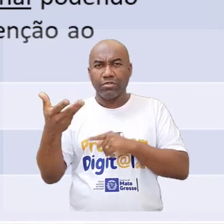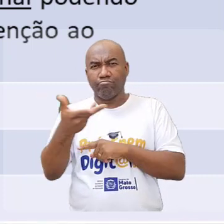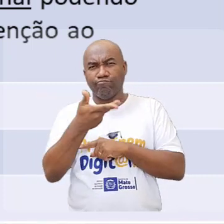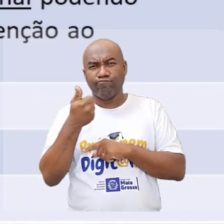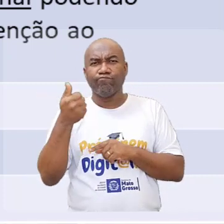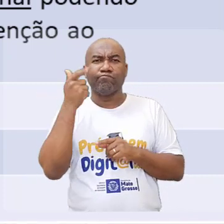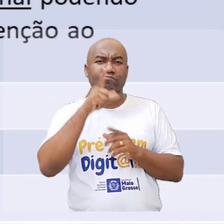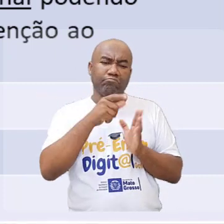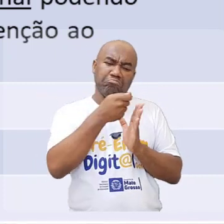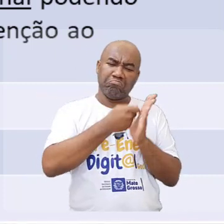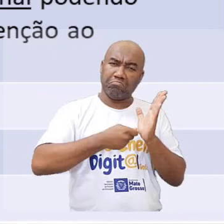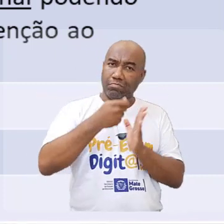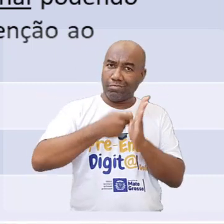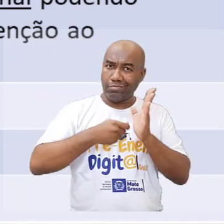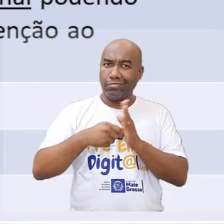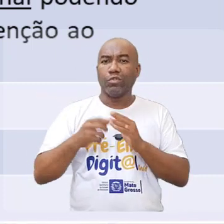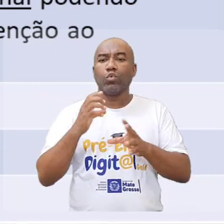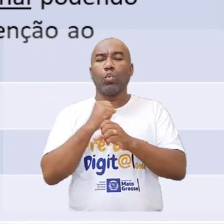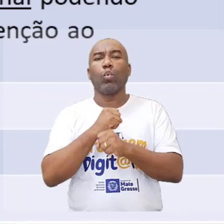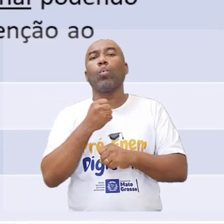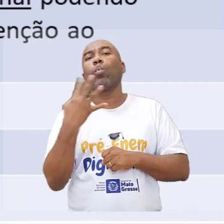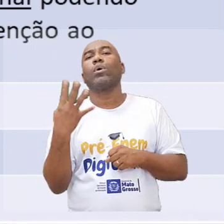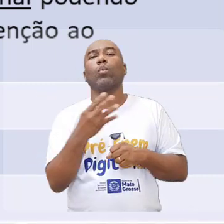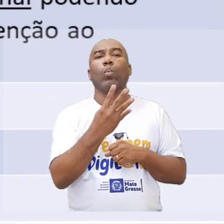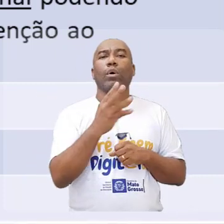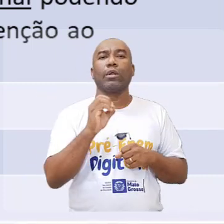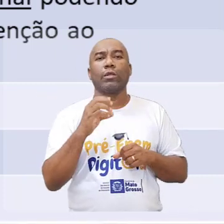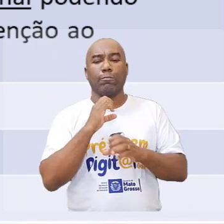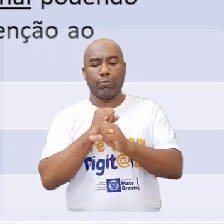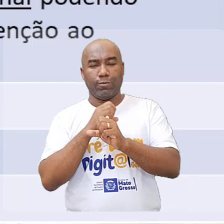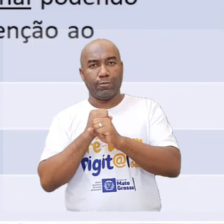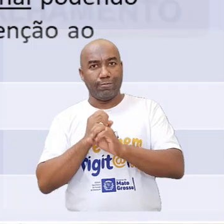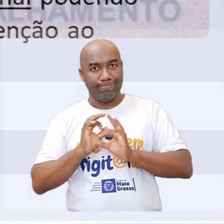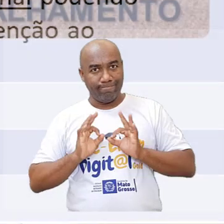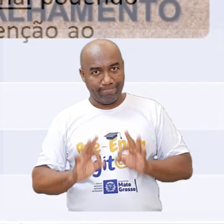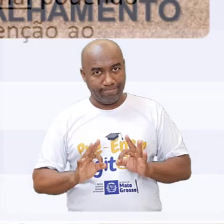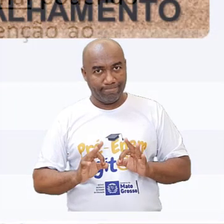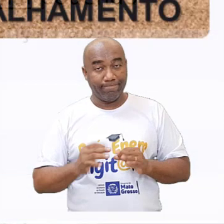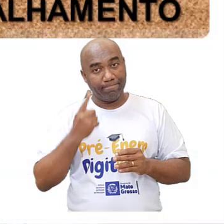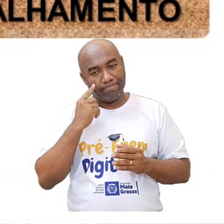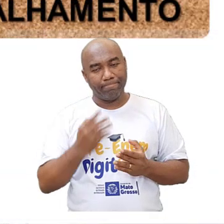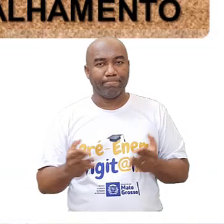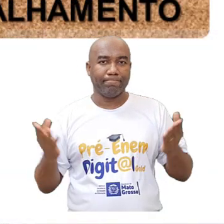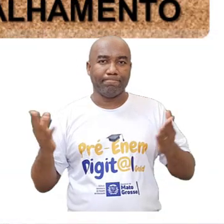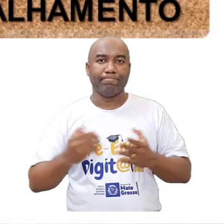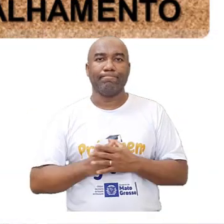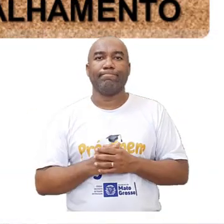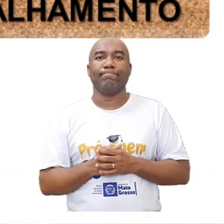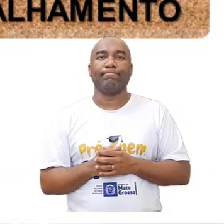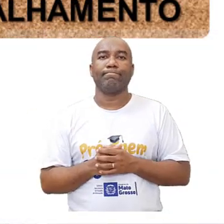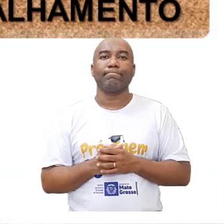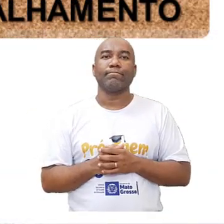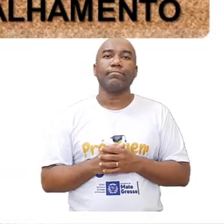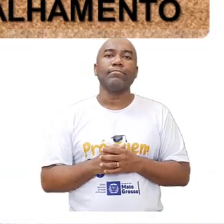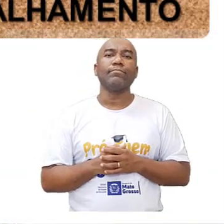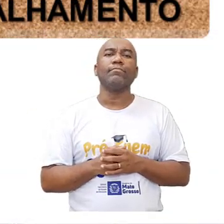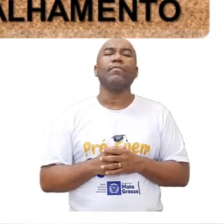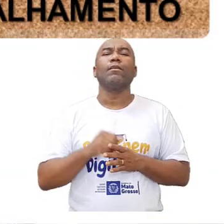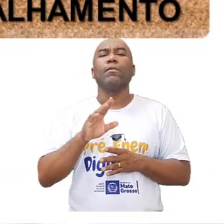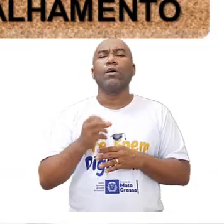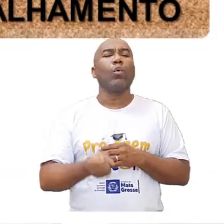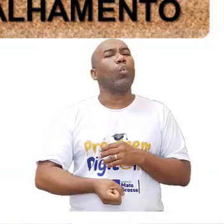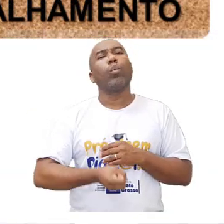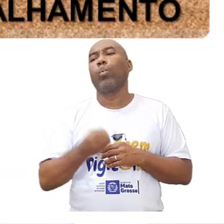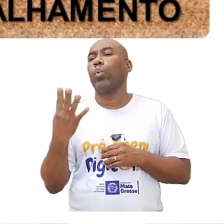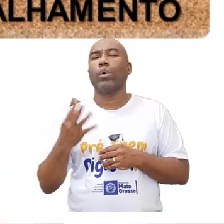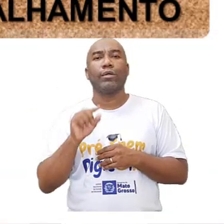bem desenvolvido valesse 40 pontos. Fácil. Vamos lá? Mas quais são